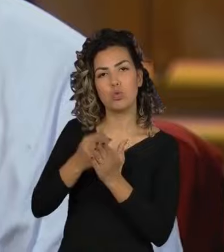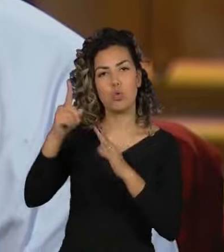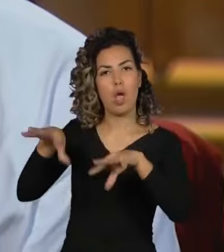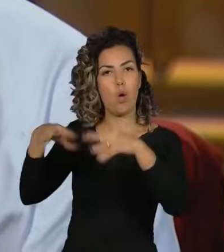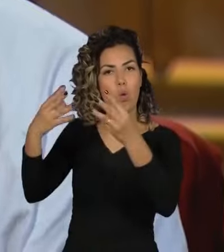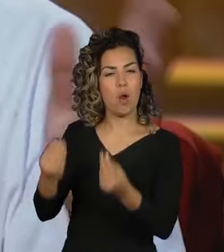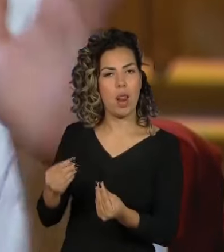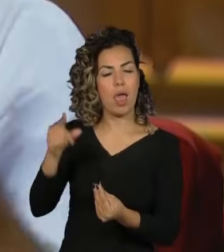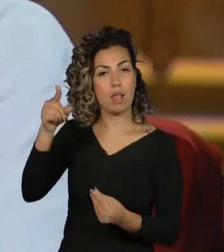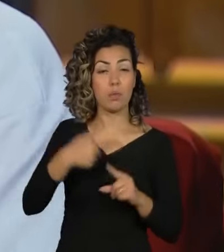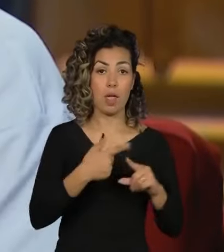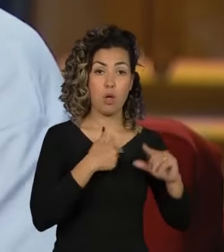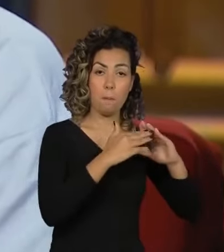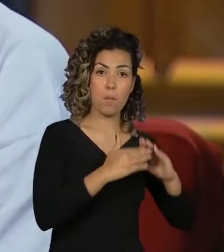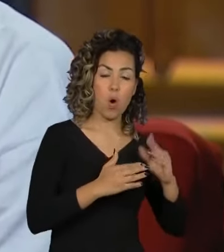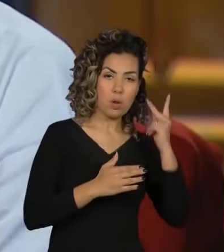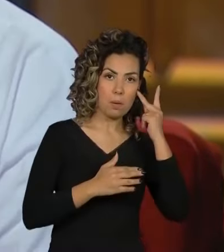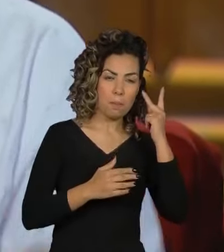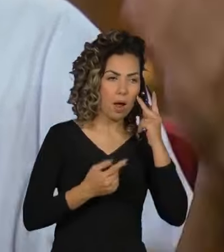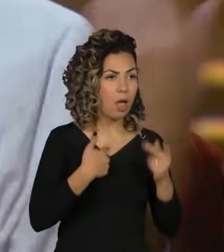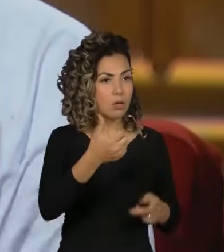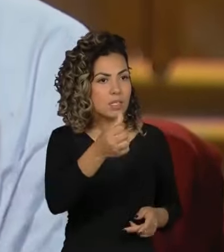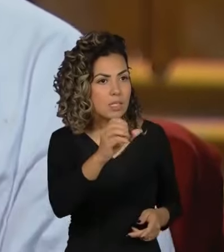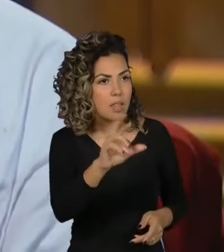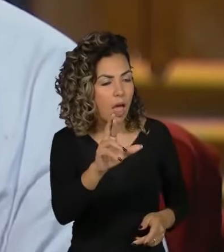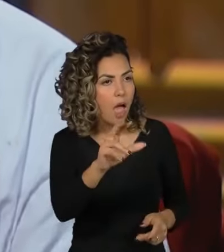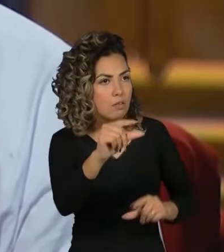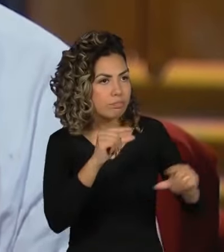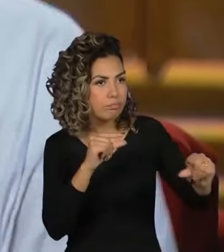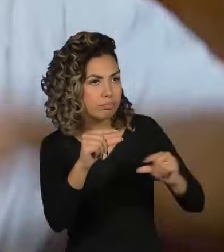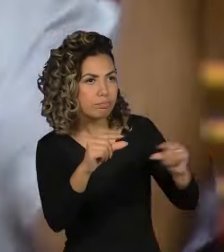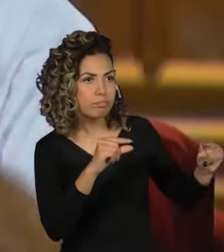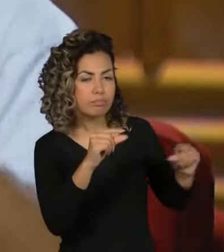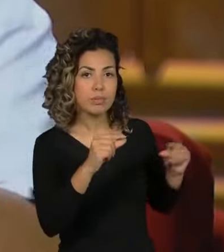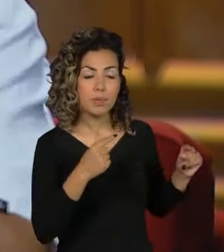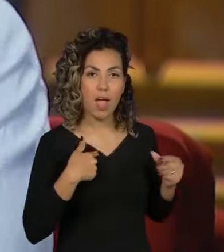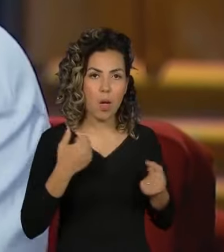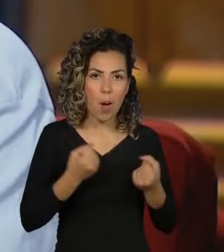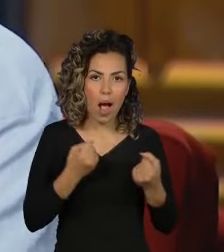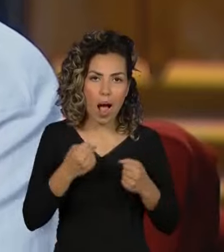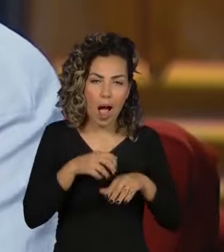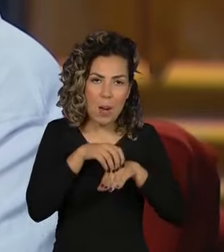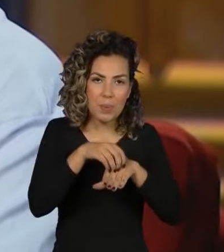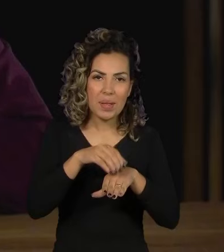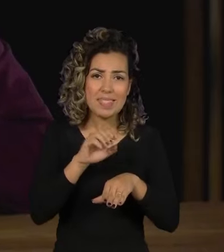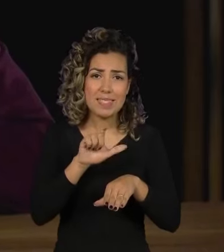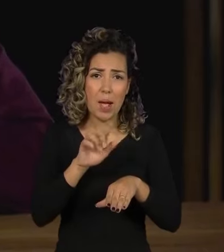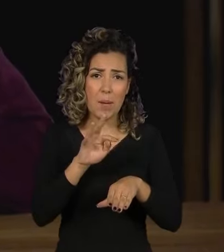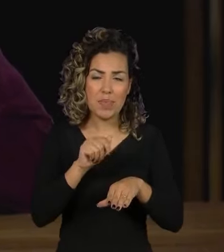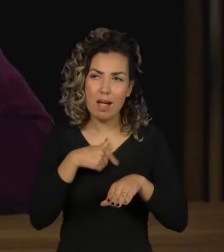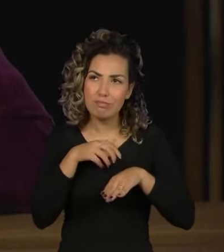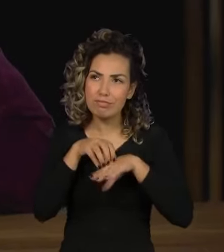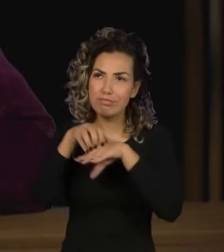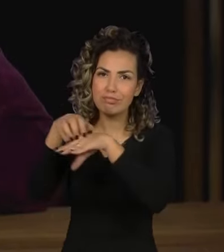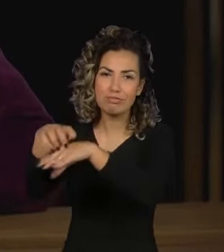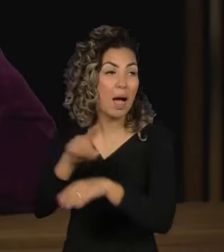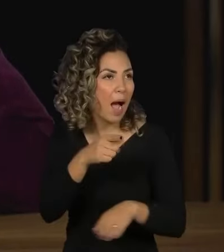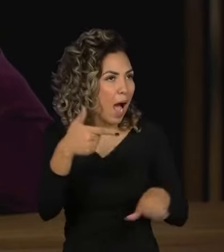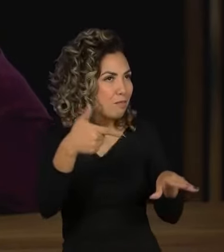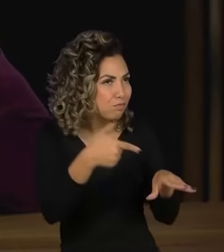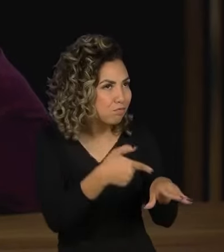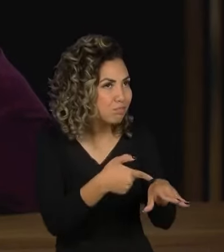Paulo aí eu cobrava r$ 0 de cada um enfiava dentro do meu celtinha e vou ver a minha mina botava gasolina botava